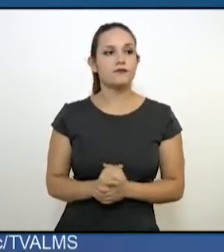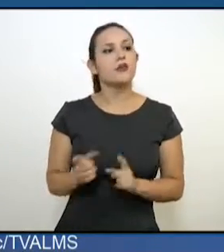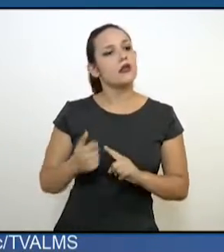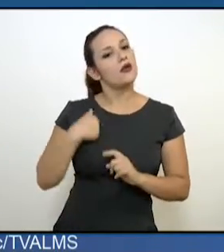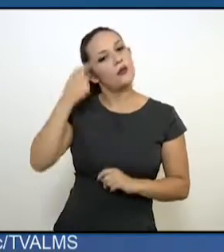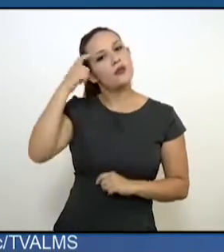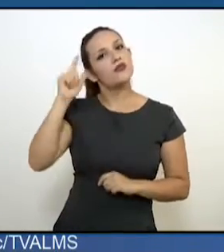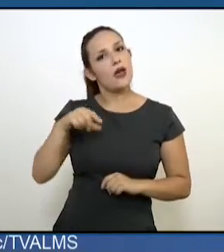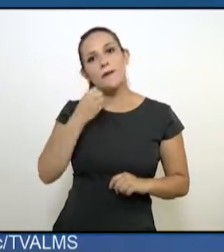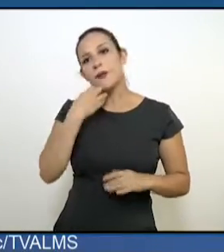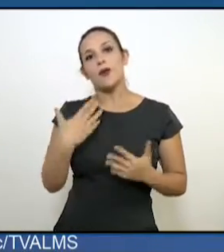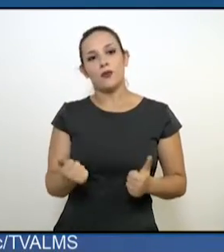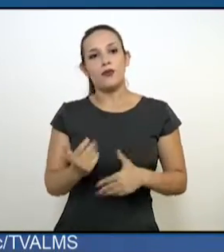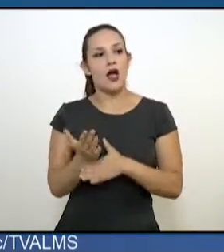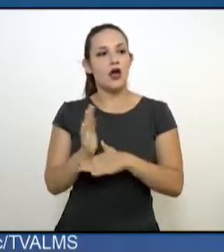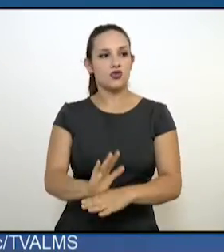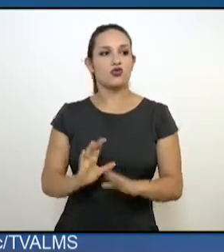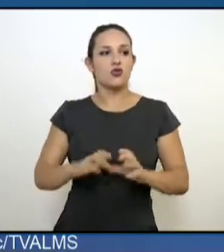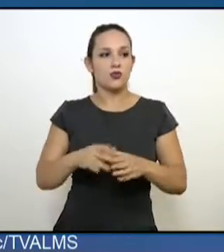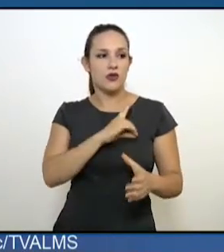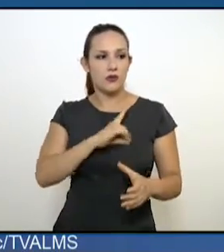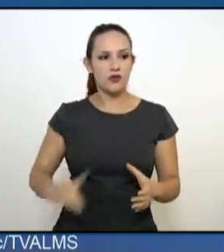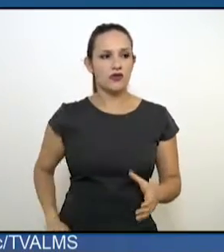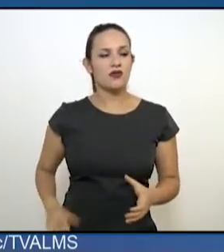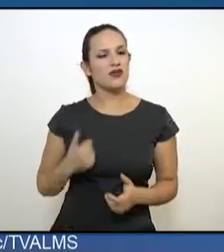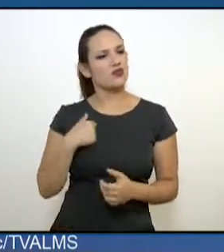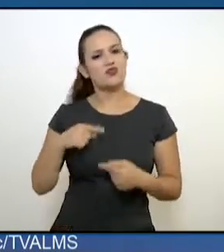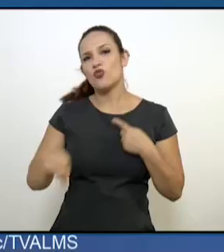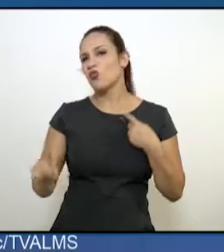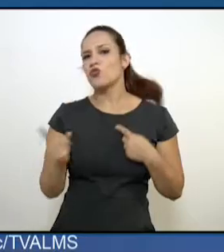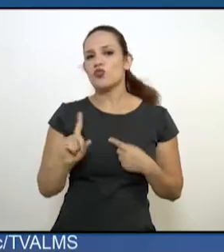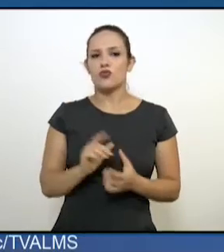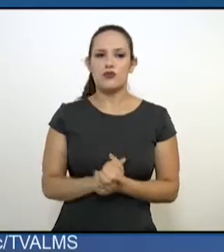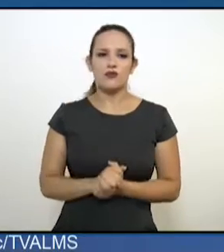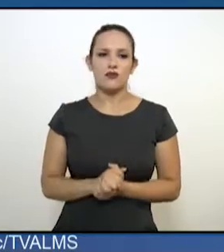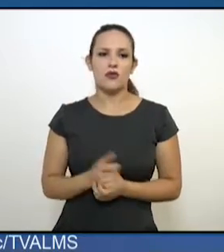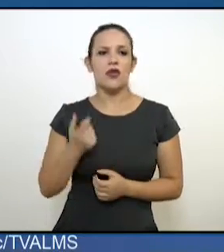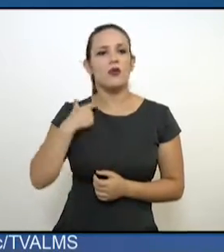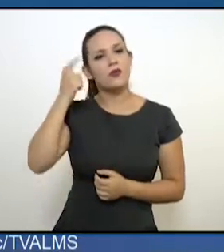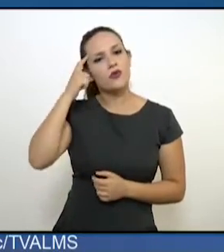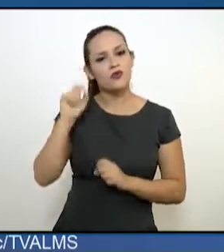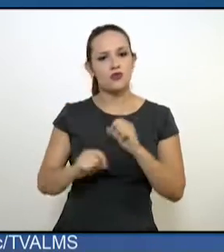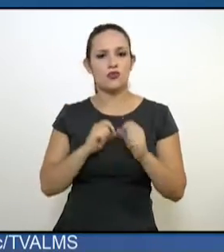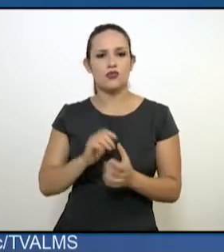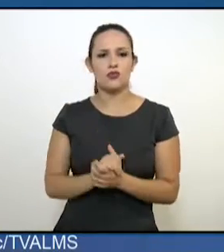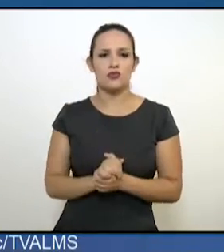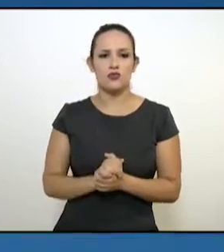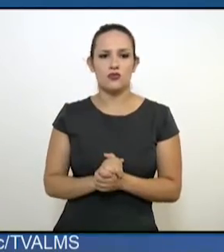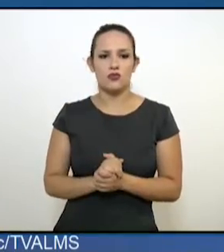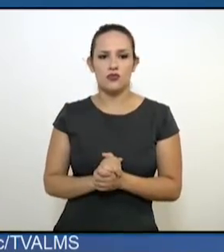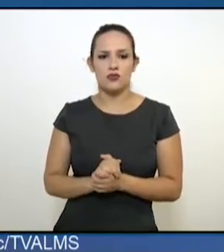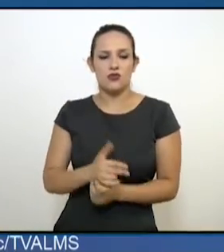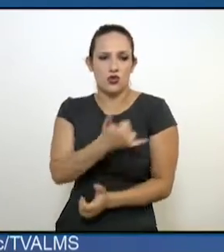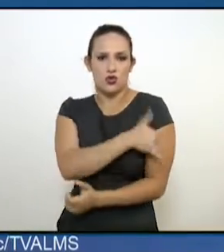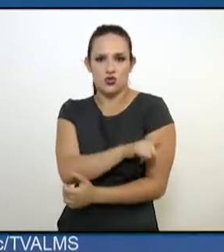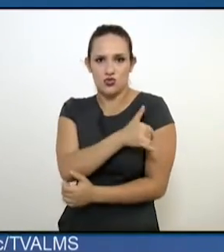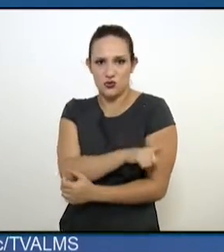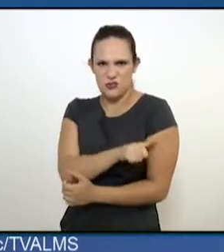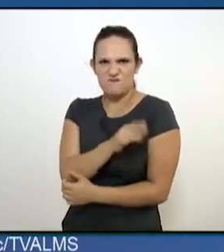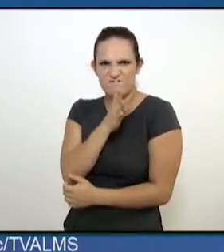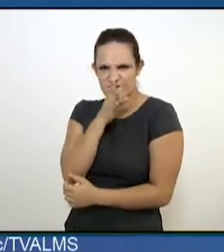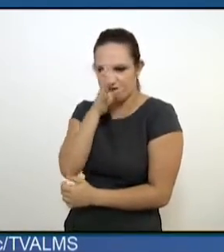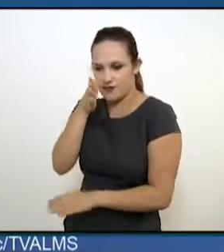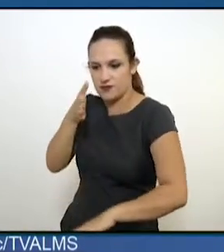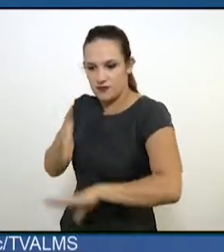isso é bom do parlamento. Eu discordo só de uma coisa. Eu acho que a intervenção do Rio, se ela vai